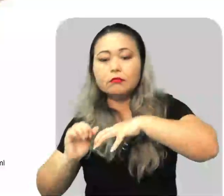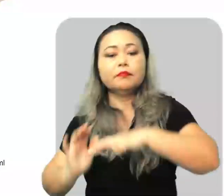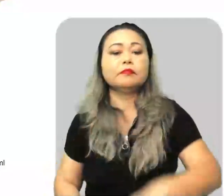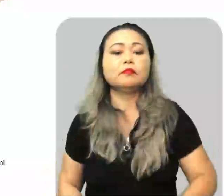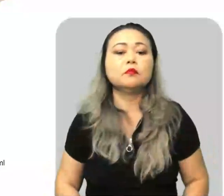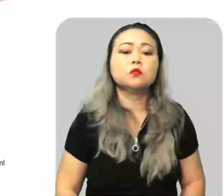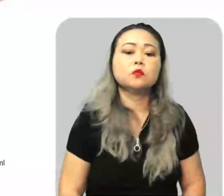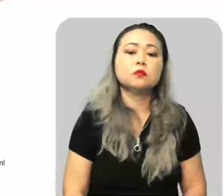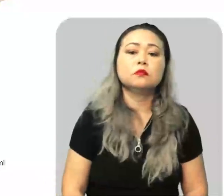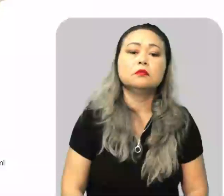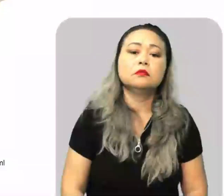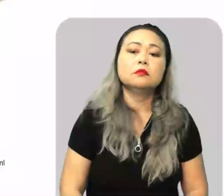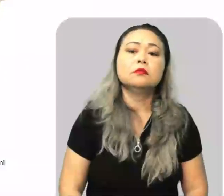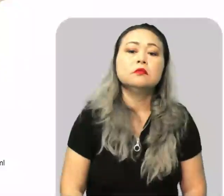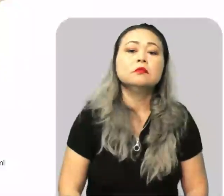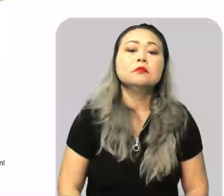Seguindo,